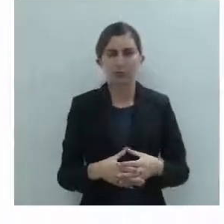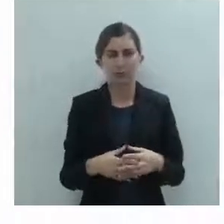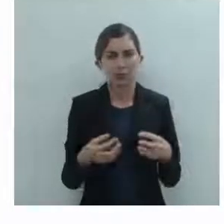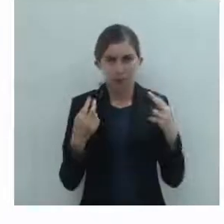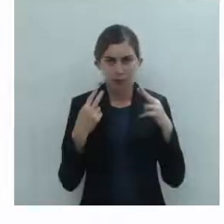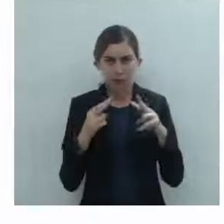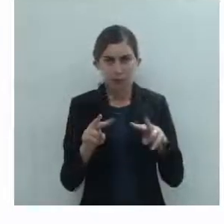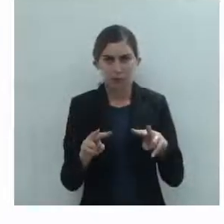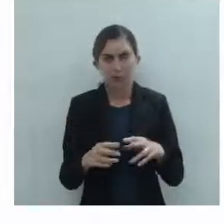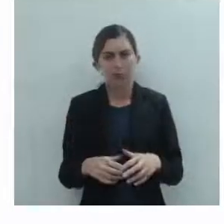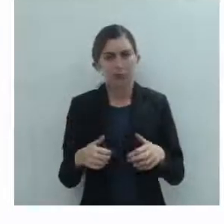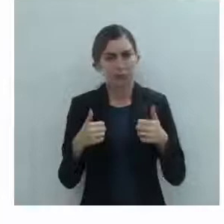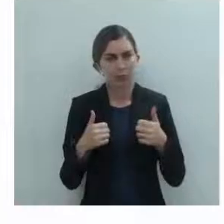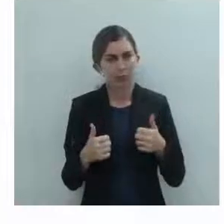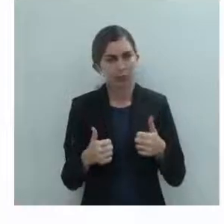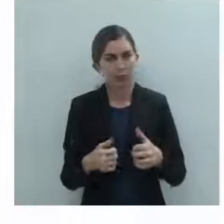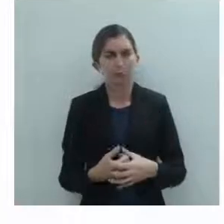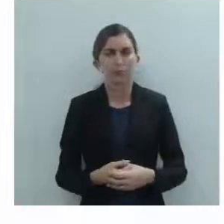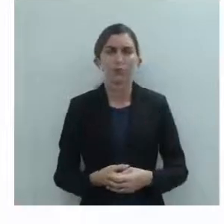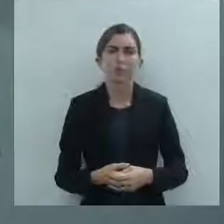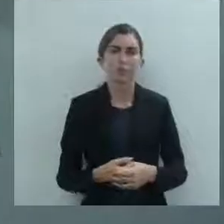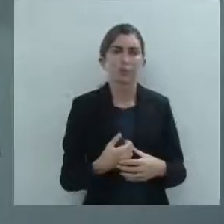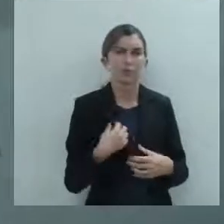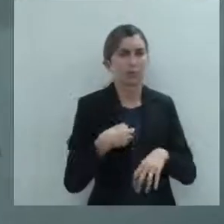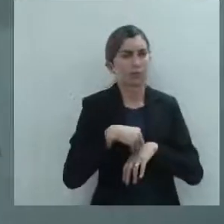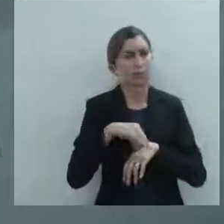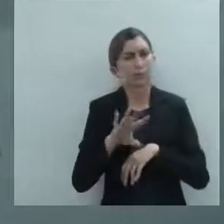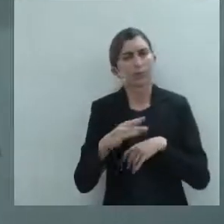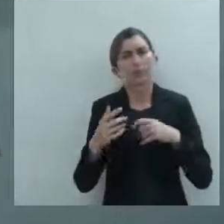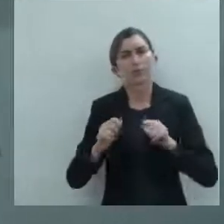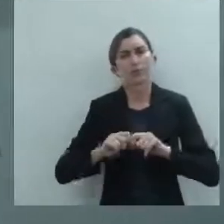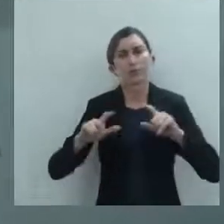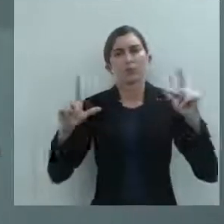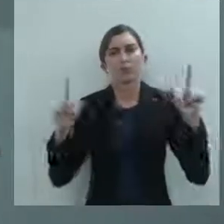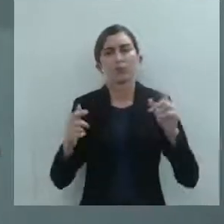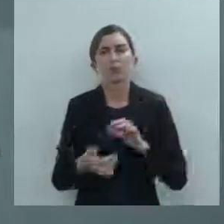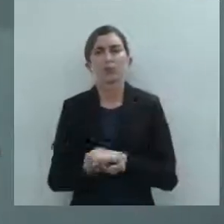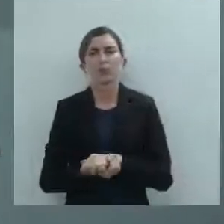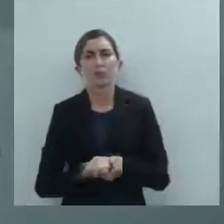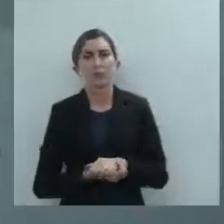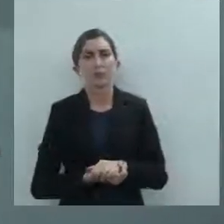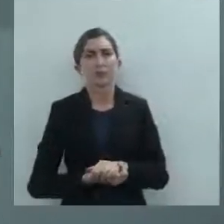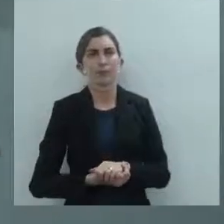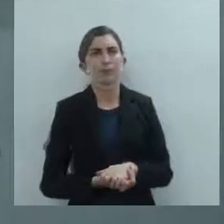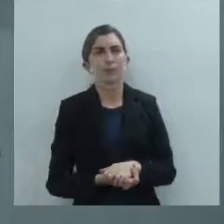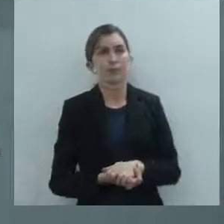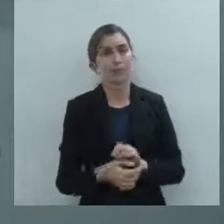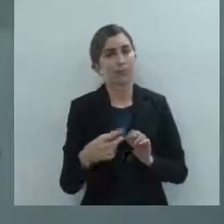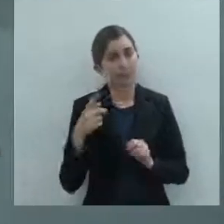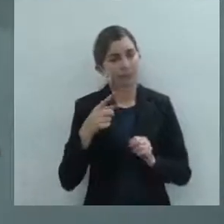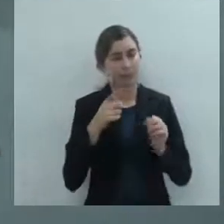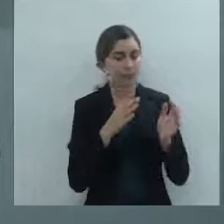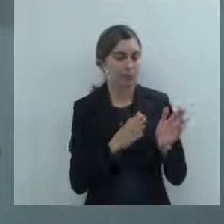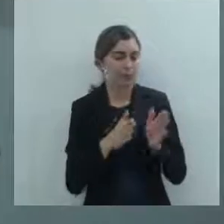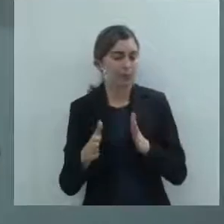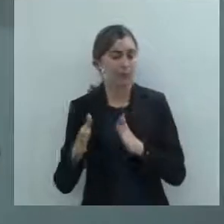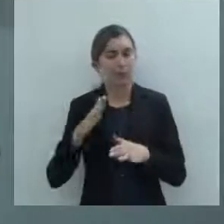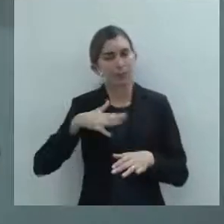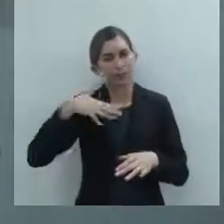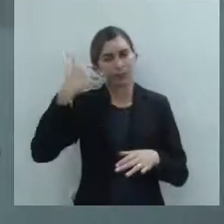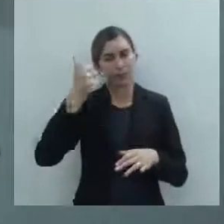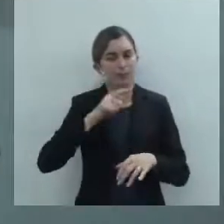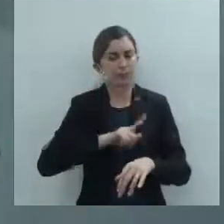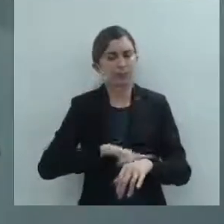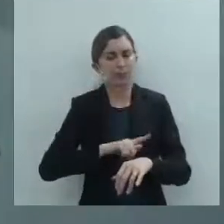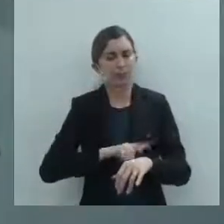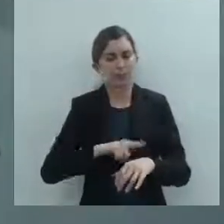o show de bola bacana Robertão traz para mim novamente Valeu para organizar melhor o tempo